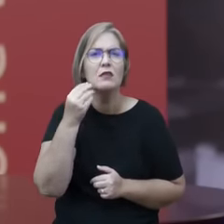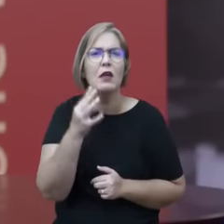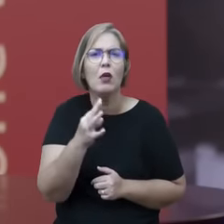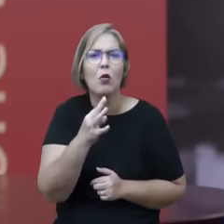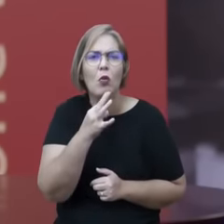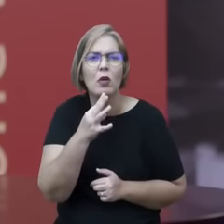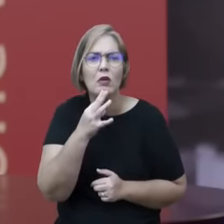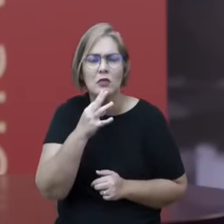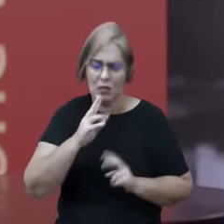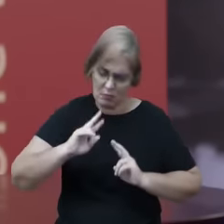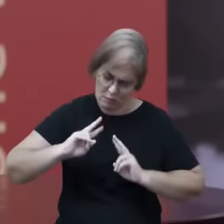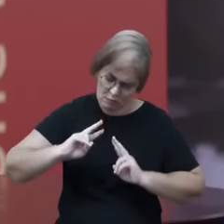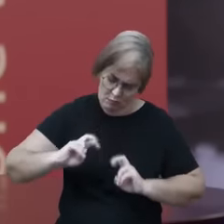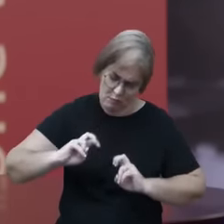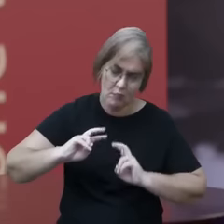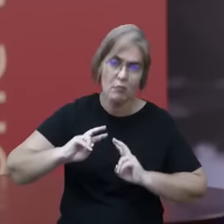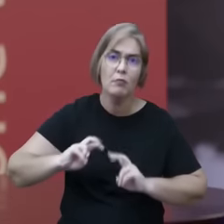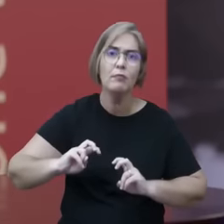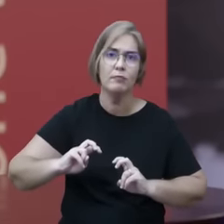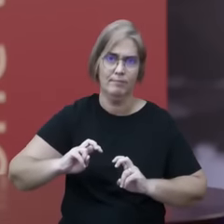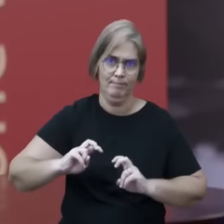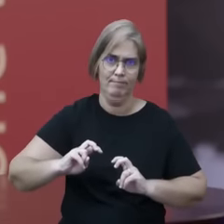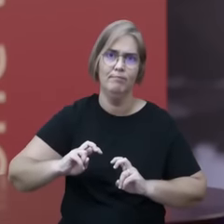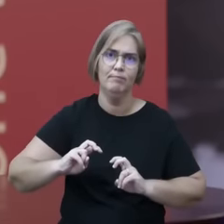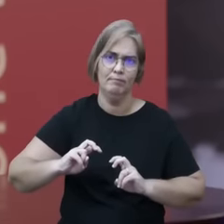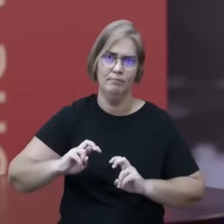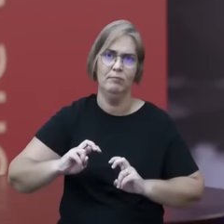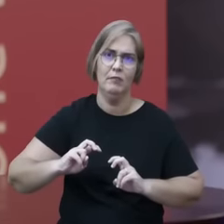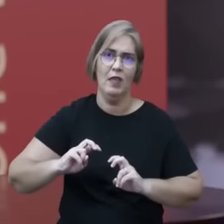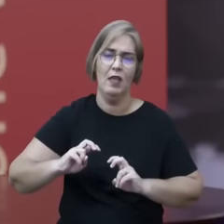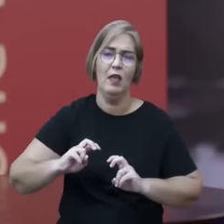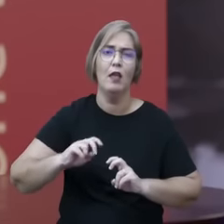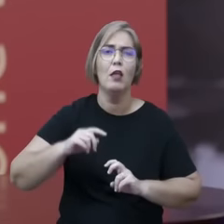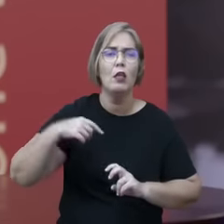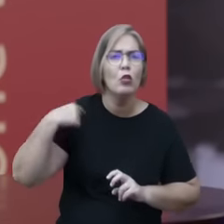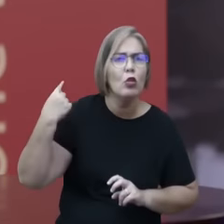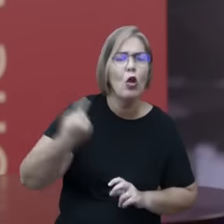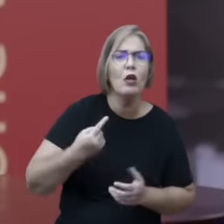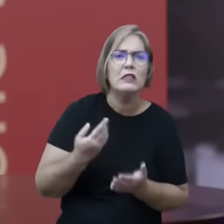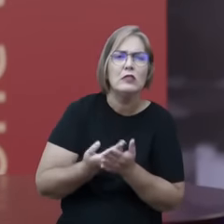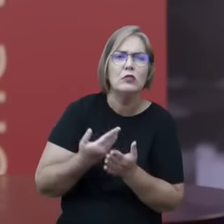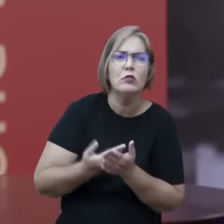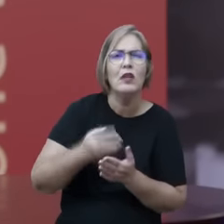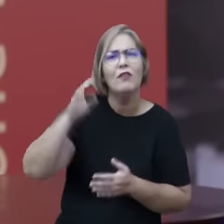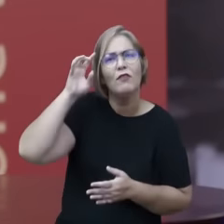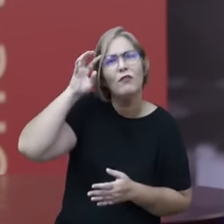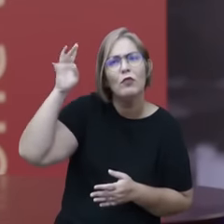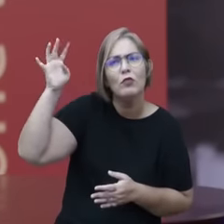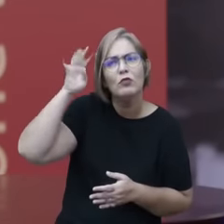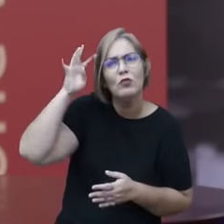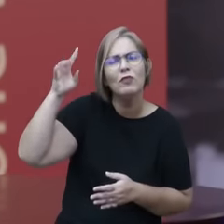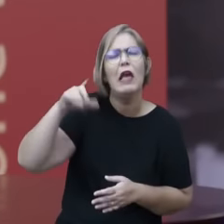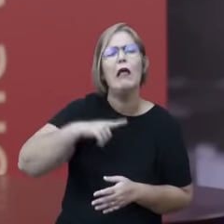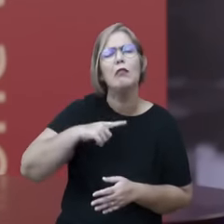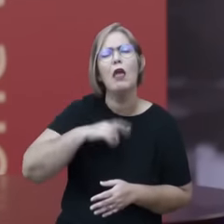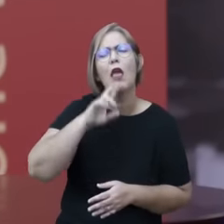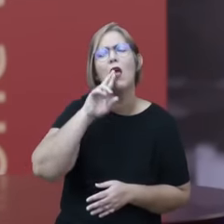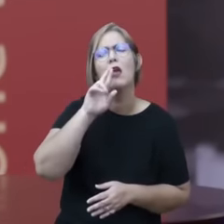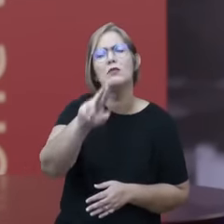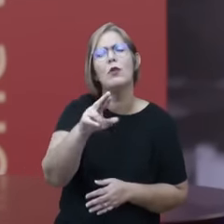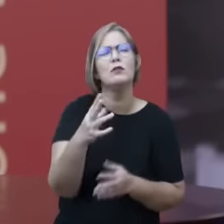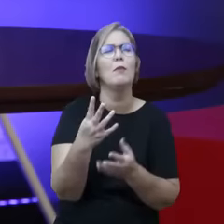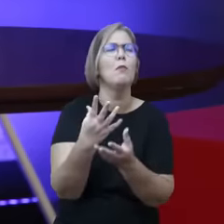nossas da da da nossa tradição filosófica. Eh, as respostas são muitas, as respostas são